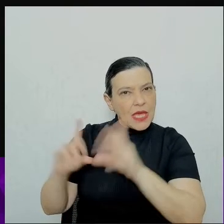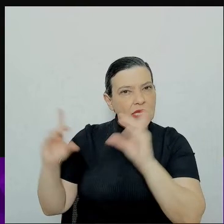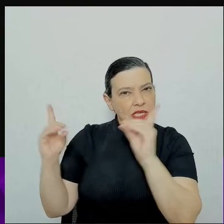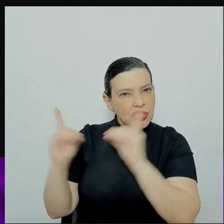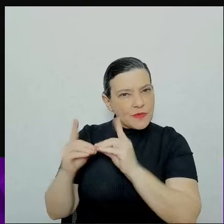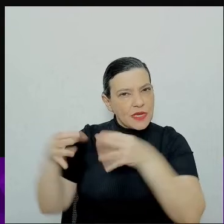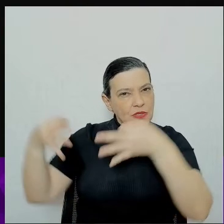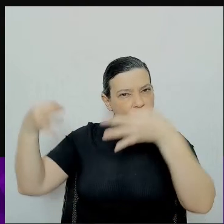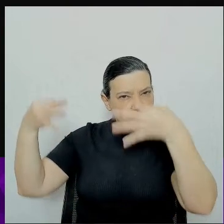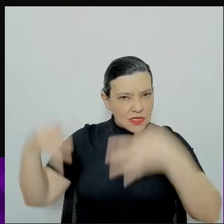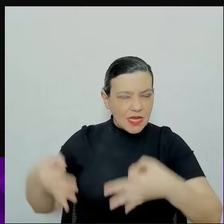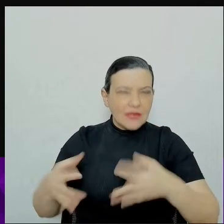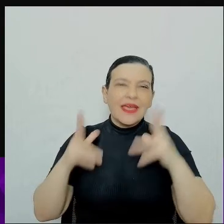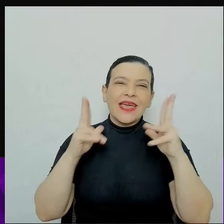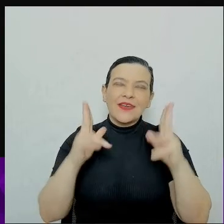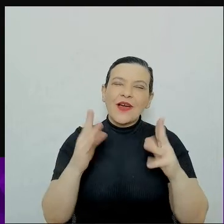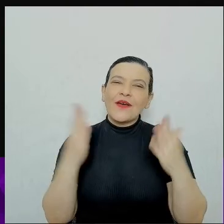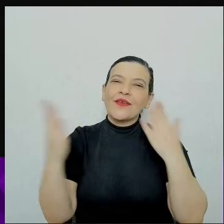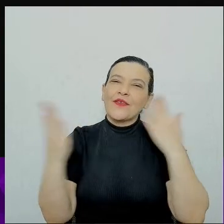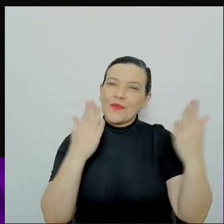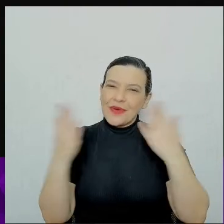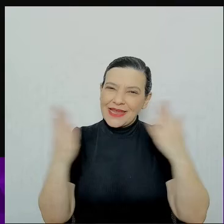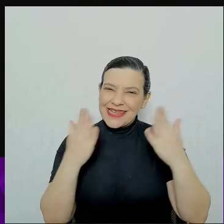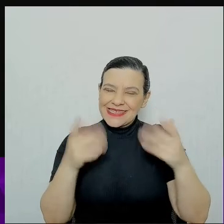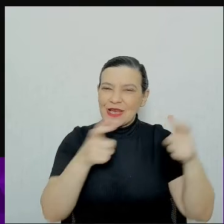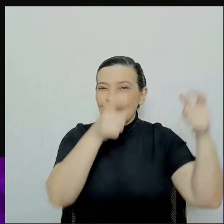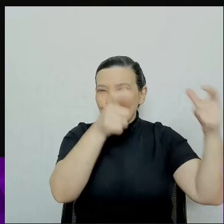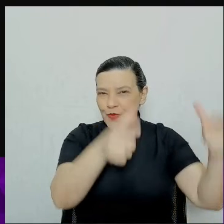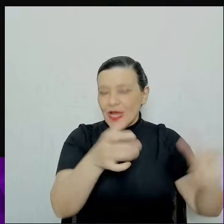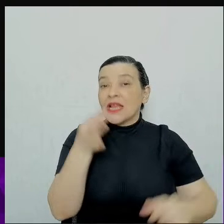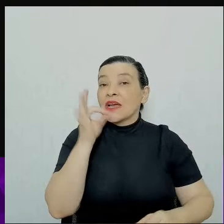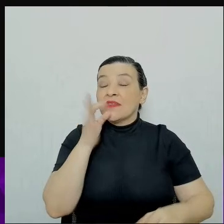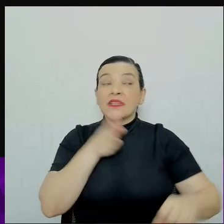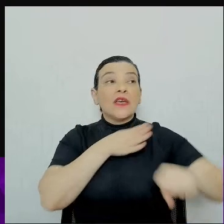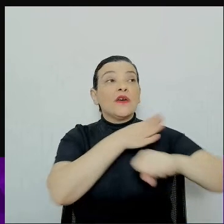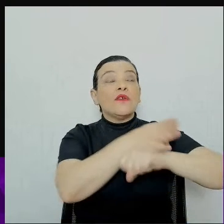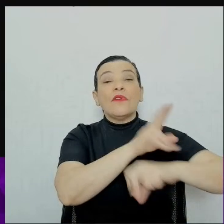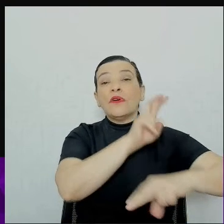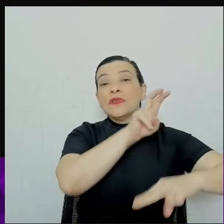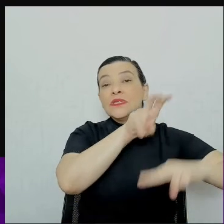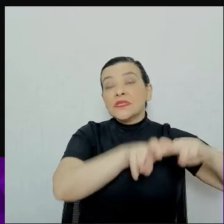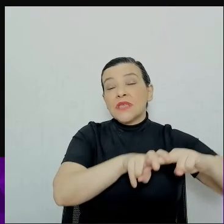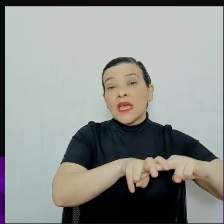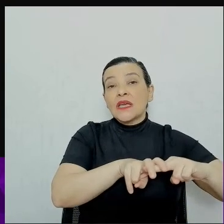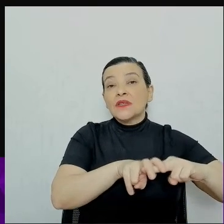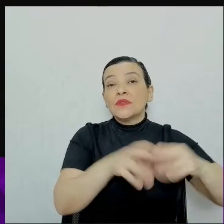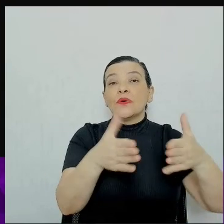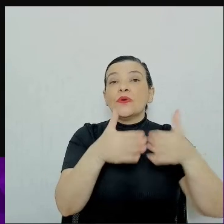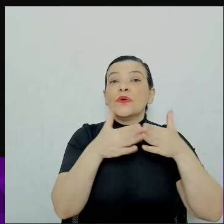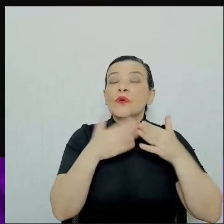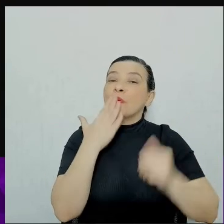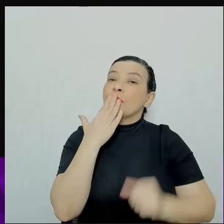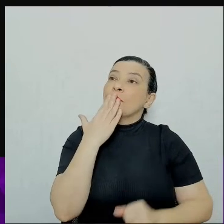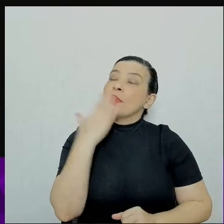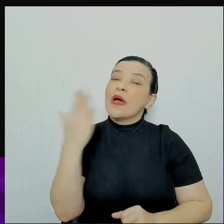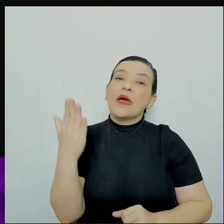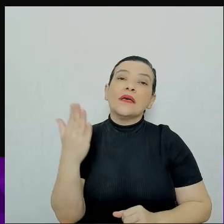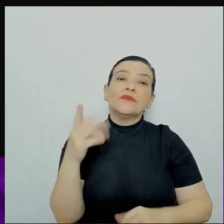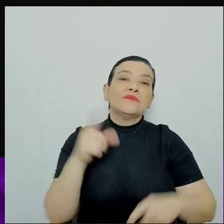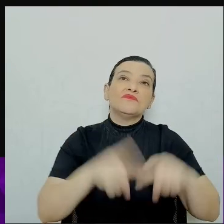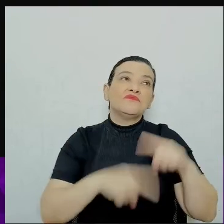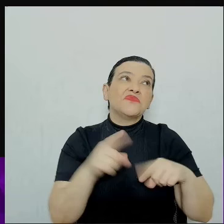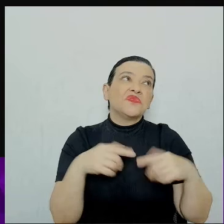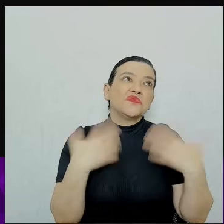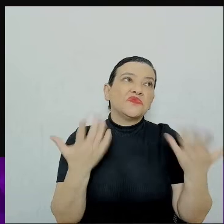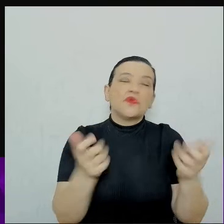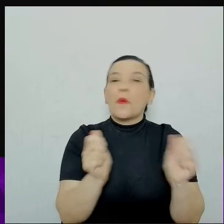o exemplo da cafeteria, né? Se eu estou indo numa cafeteria, chego, sento aqui e peço um produto X, né? Peço um pão